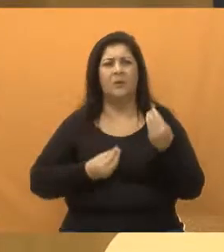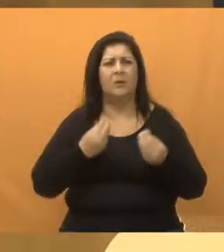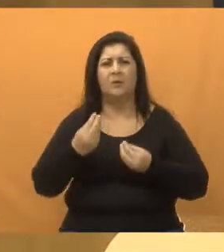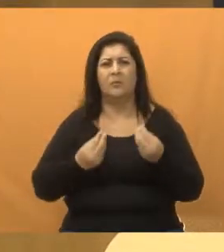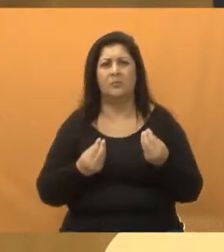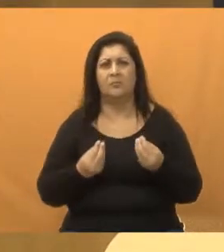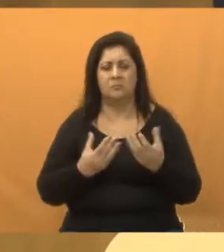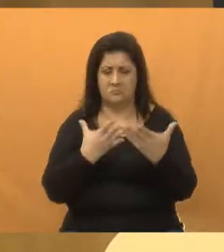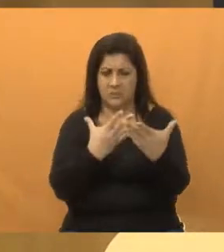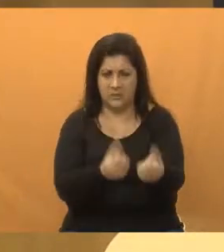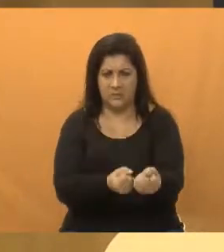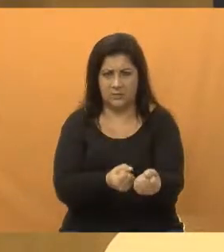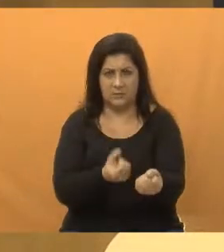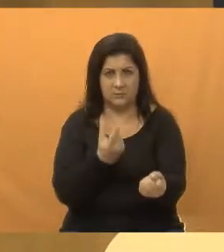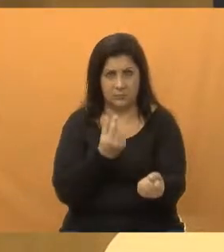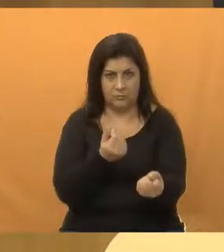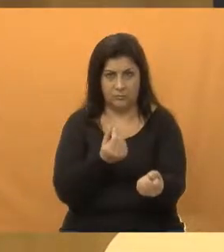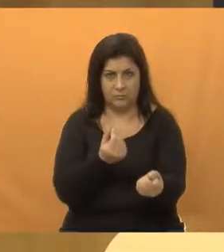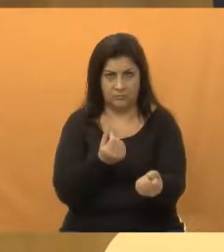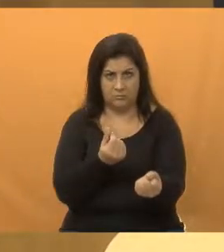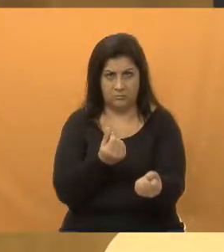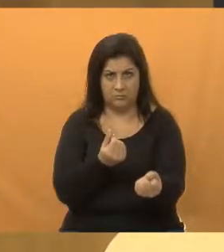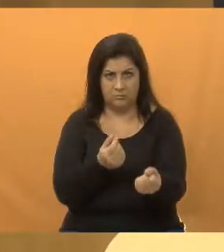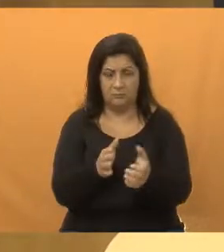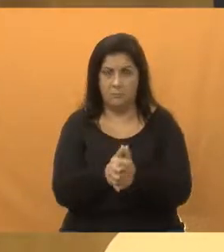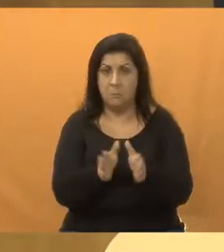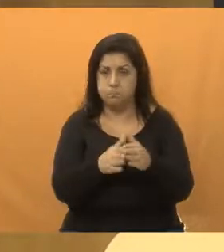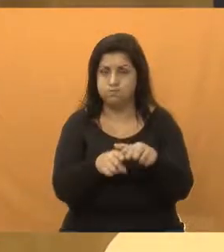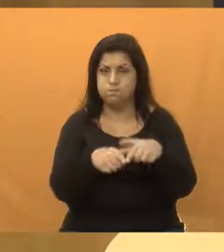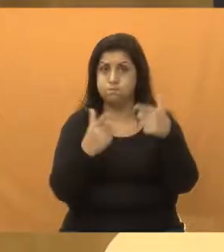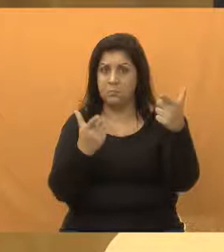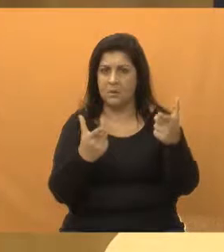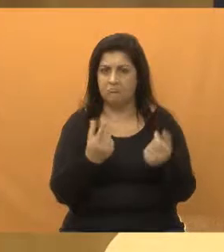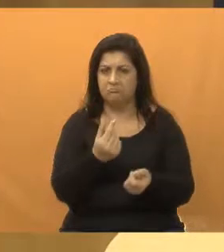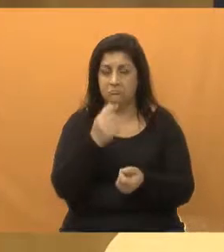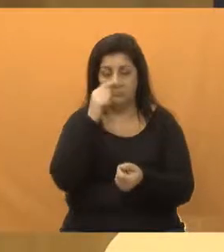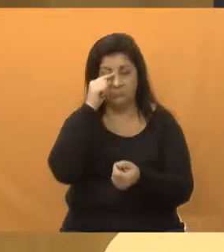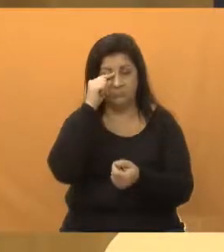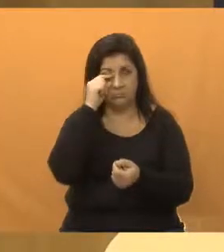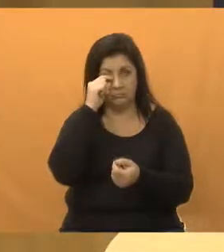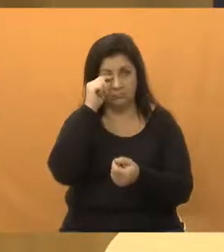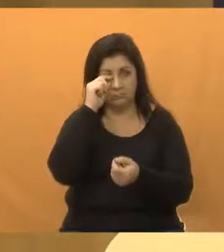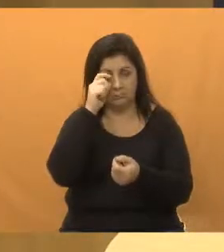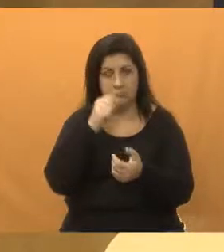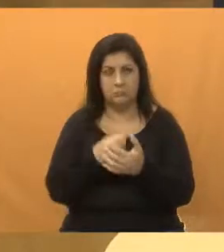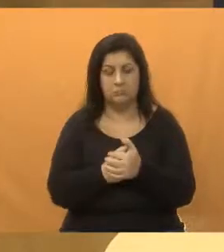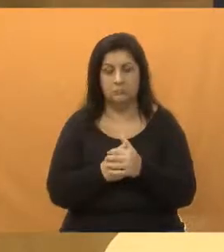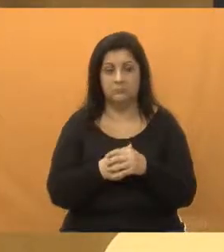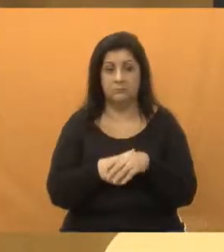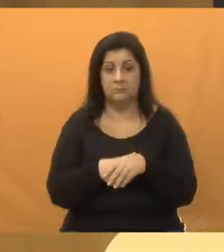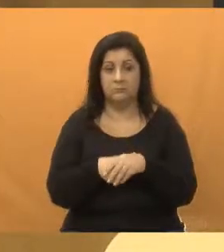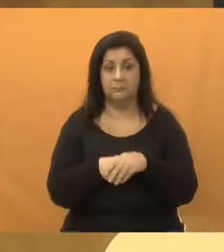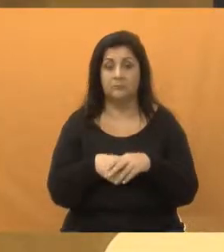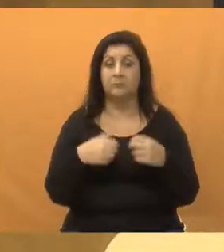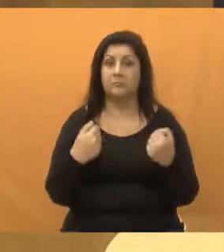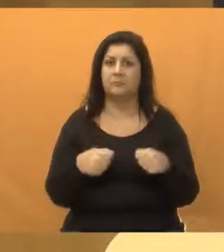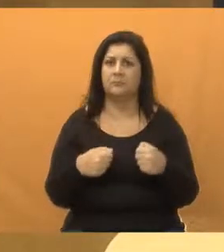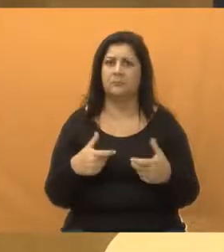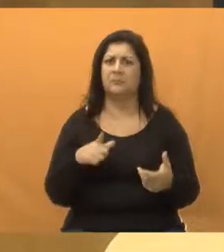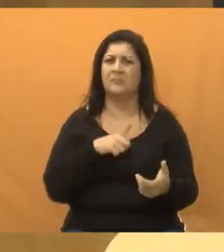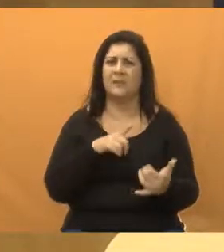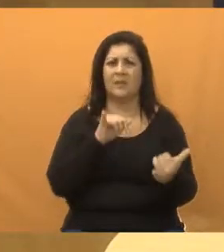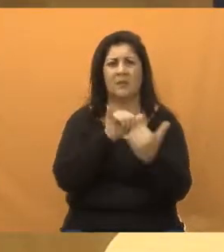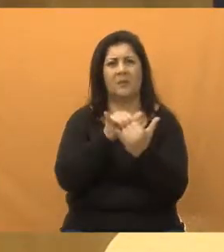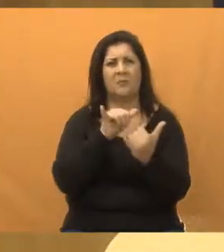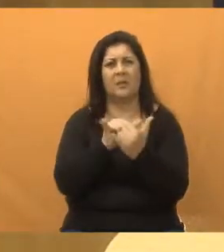que recebe a maior parte do orçamento da cidade ter que ser contemplada